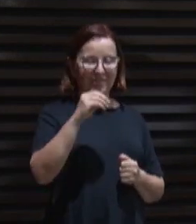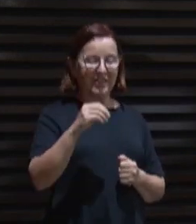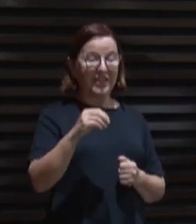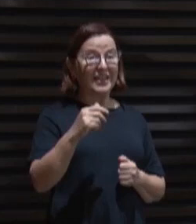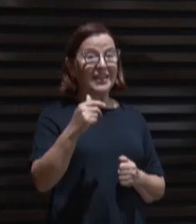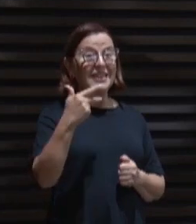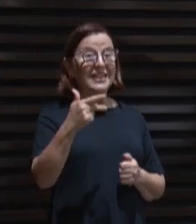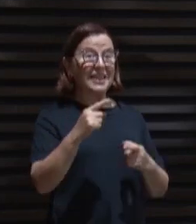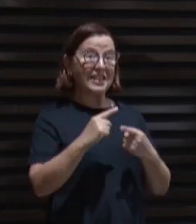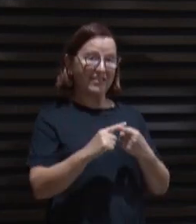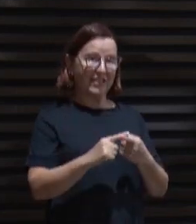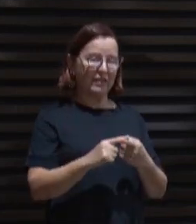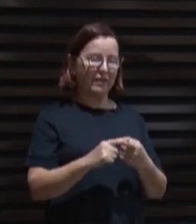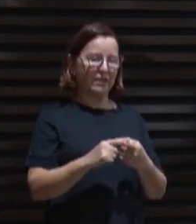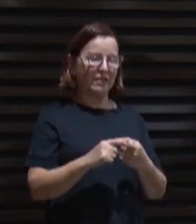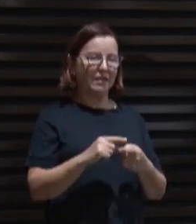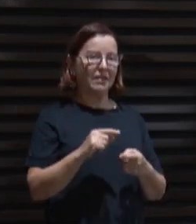O que diz Pedro de novo?